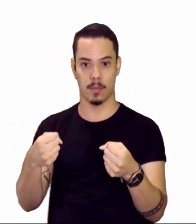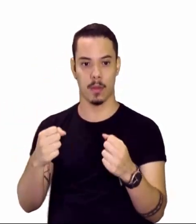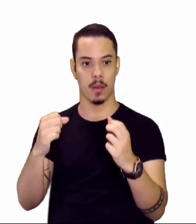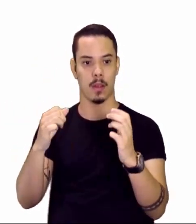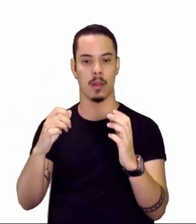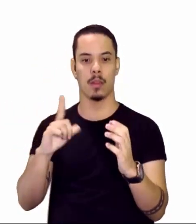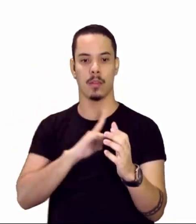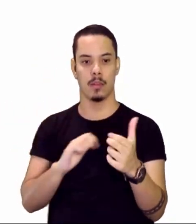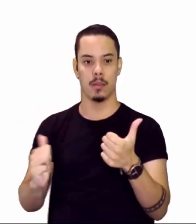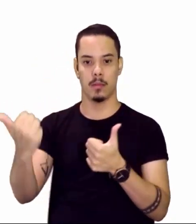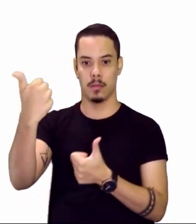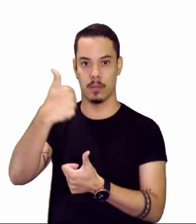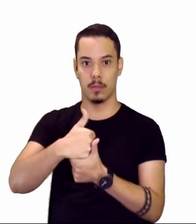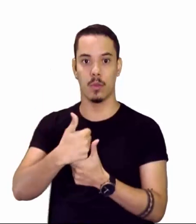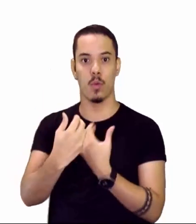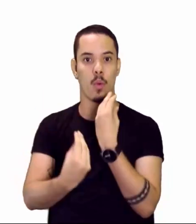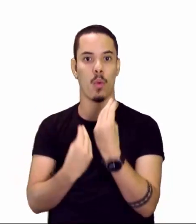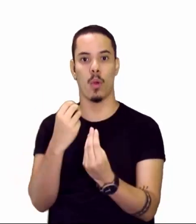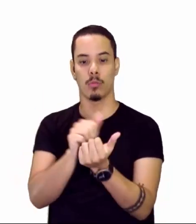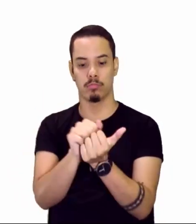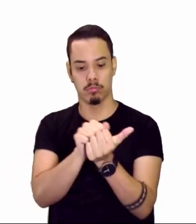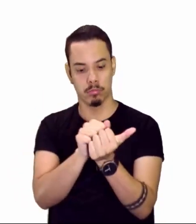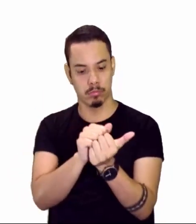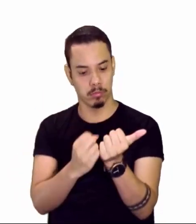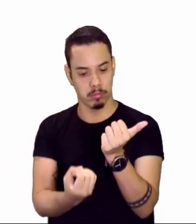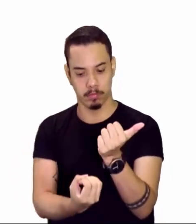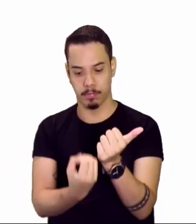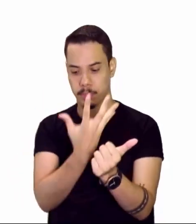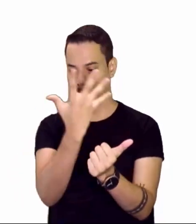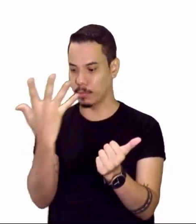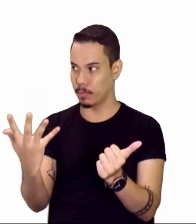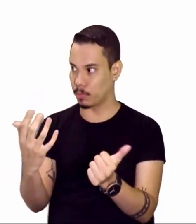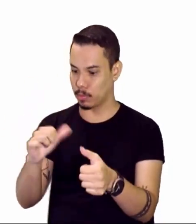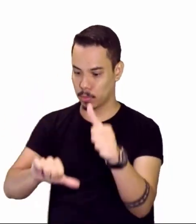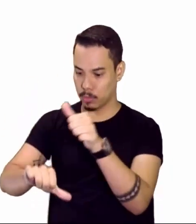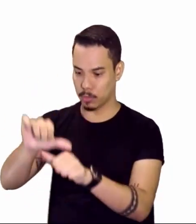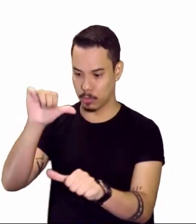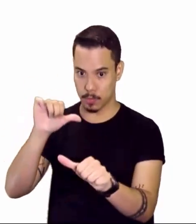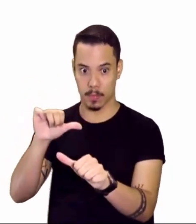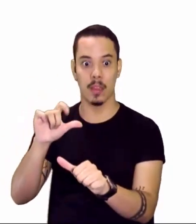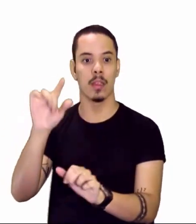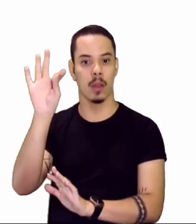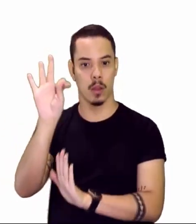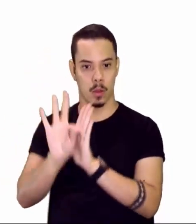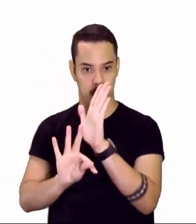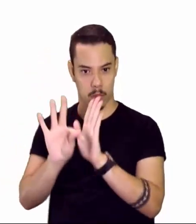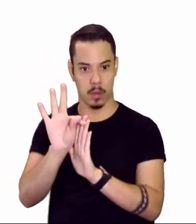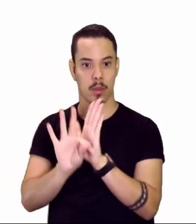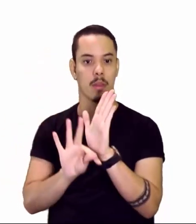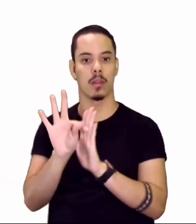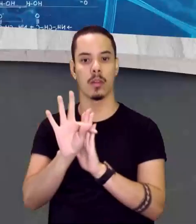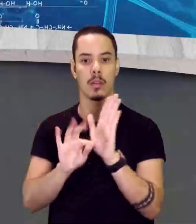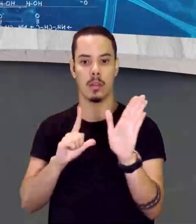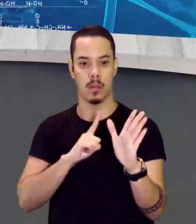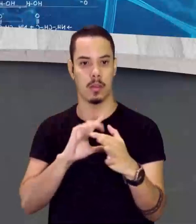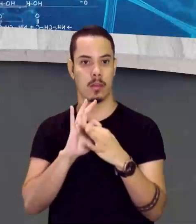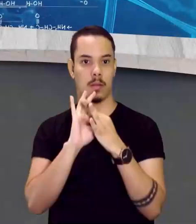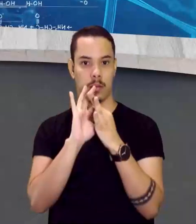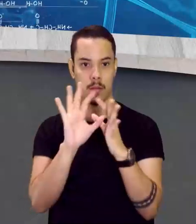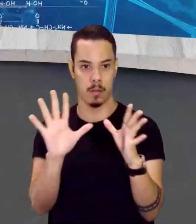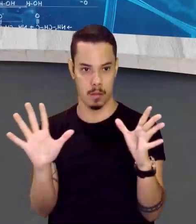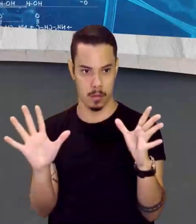a ação dos sabões. É um texto que está disponível aí, tá bom? Nesse